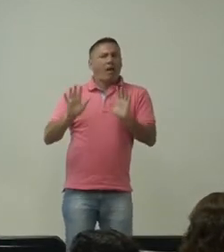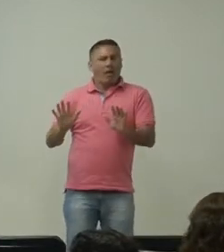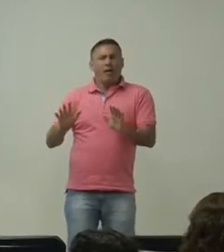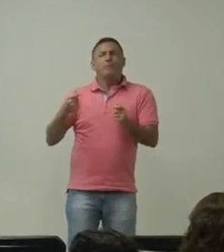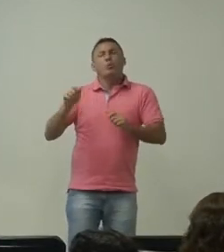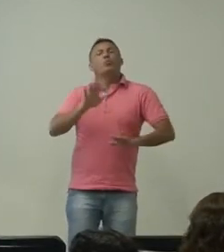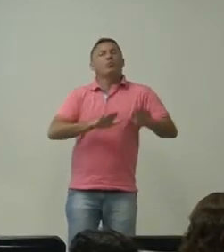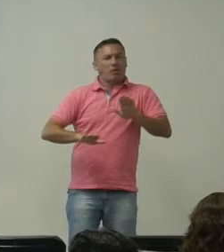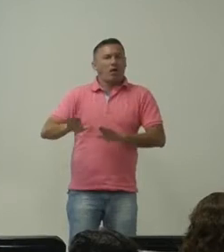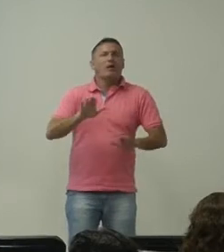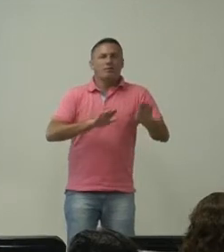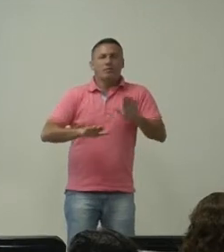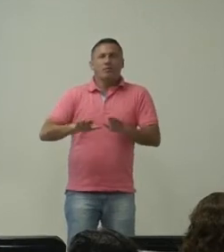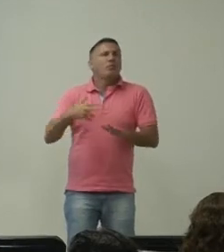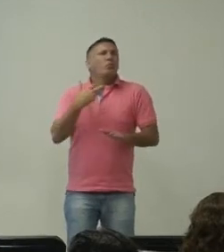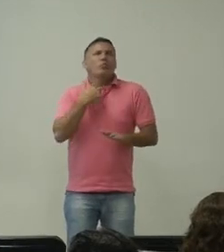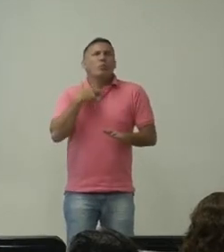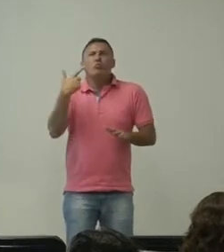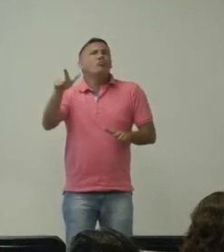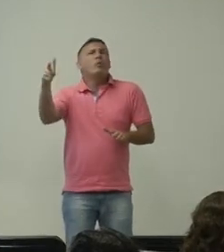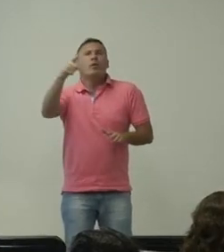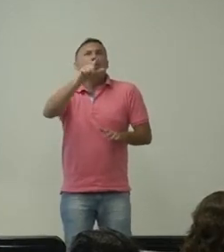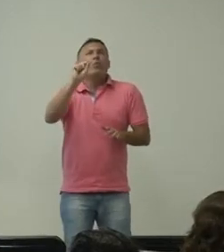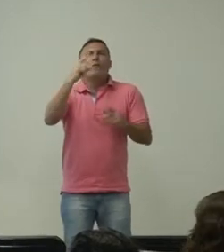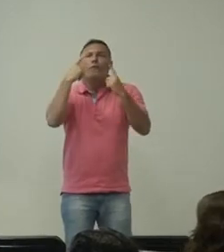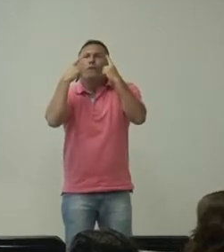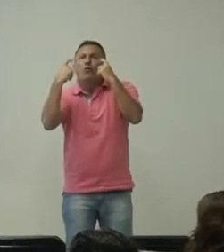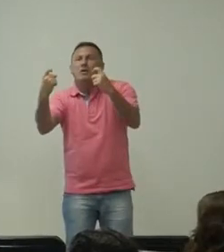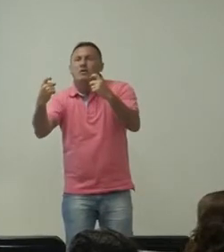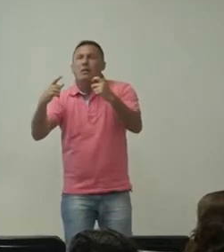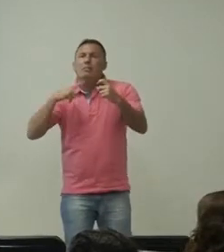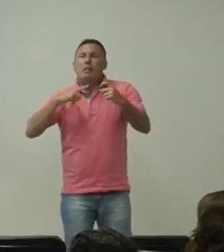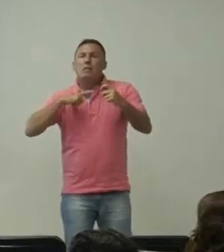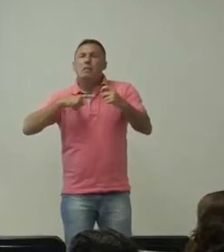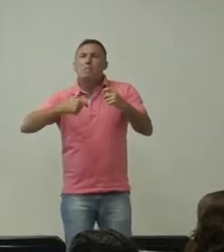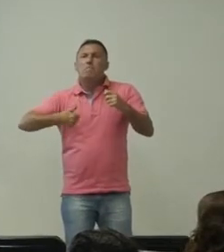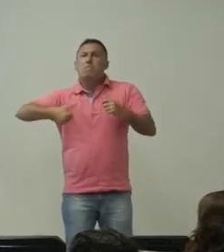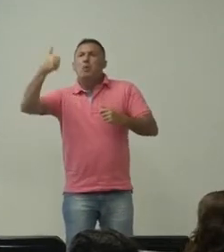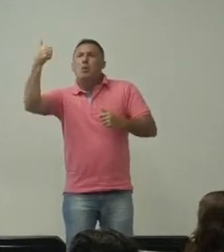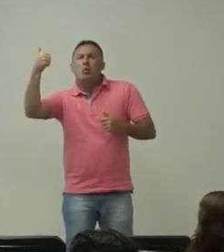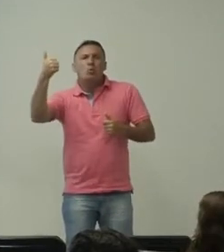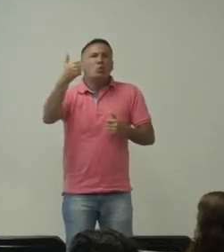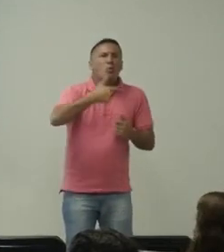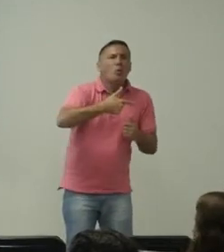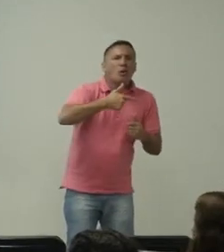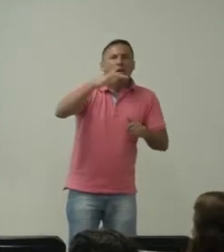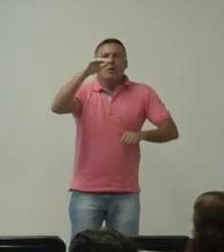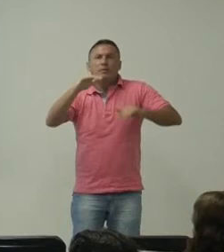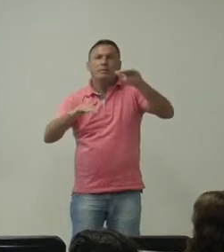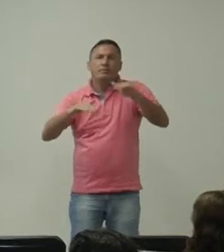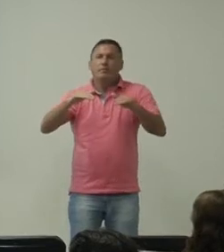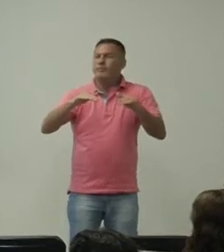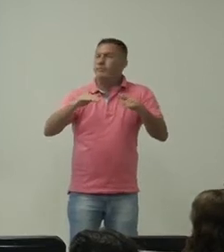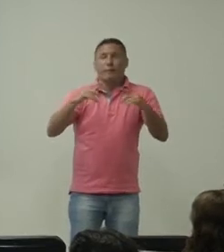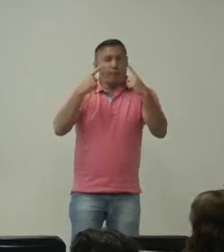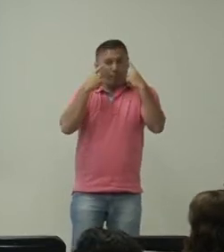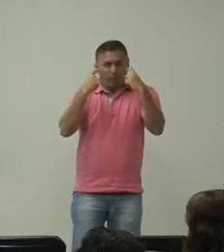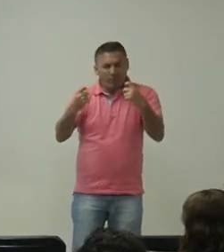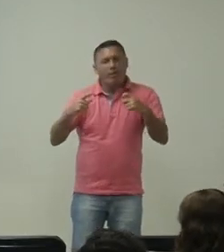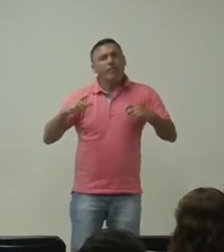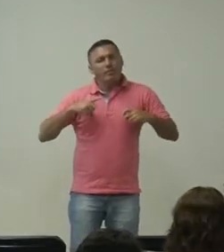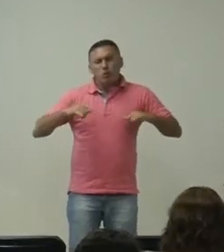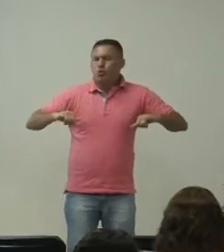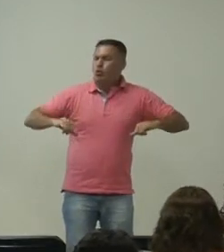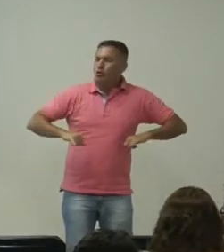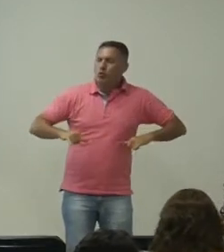ter cuidado. Não existe violência pior ou menos pior. Violências causam dano, são